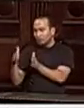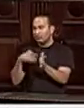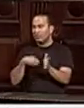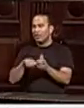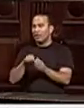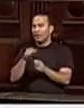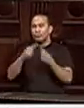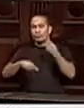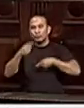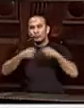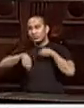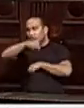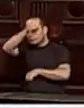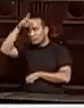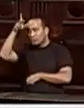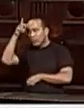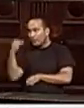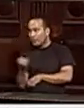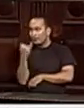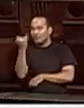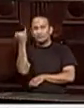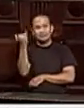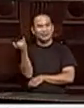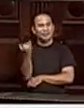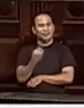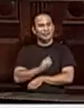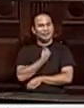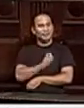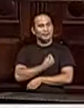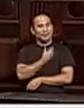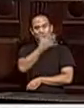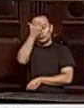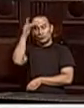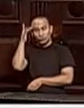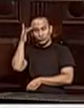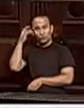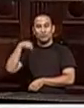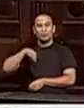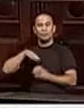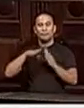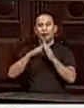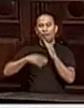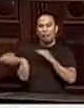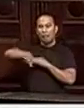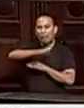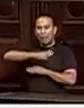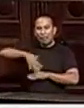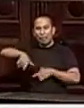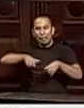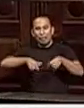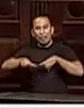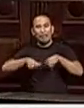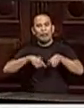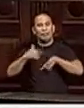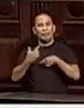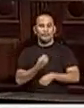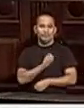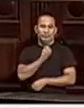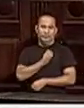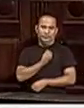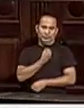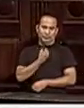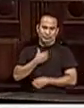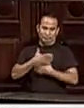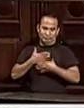pública tão importante na vida da cidade e das pessoas que moram, circulam, trabalham e vivem na cidade, se divertem